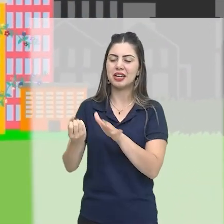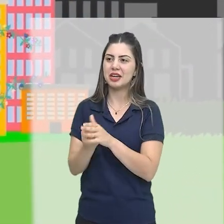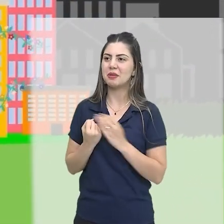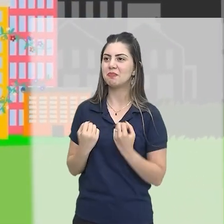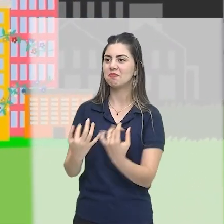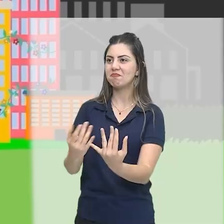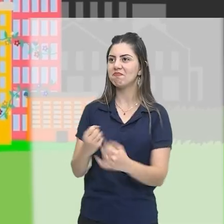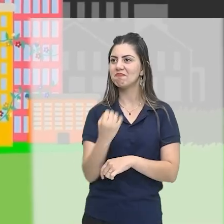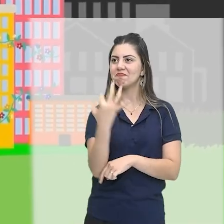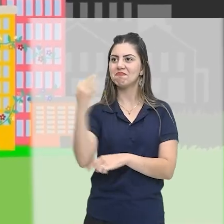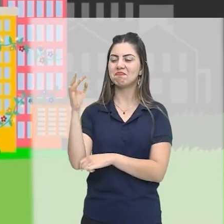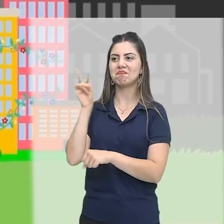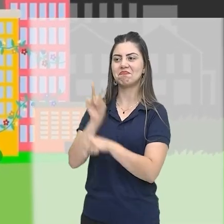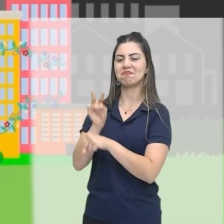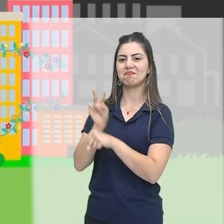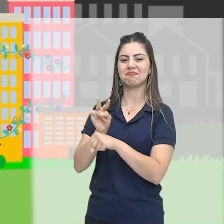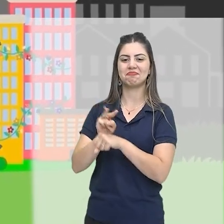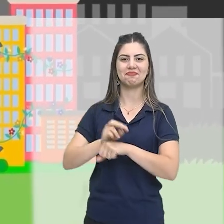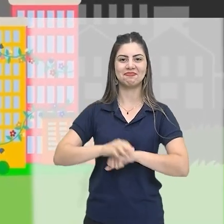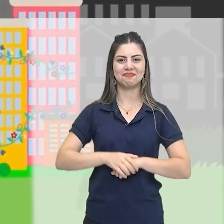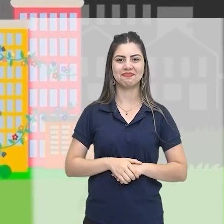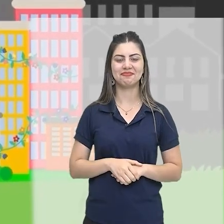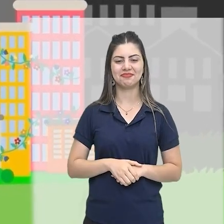não na destruição.